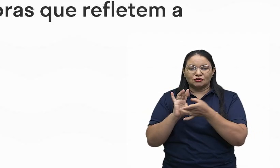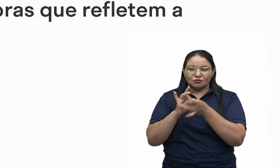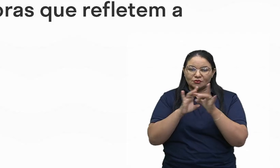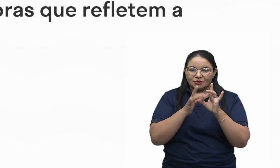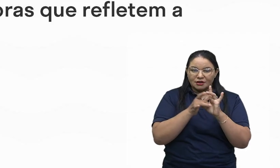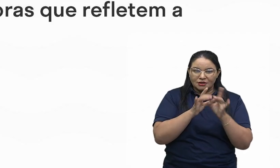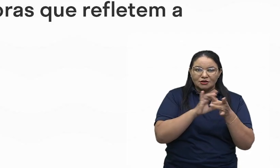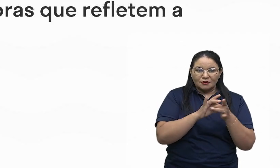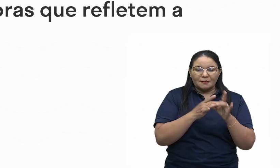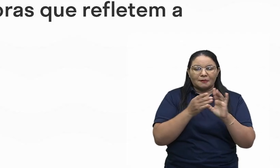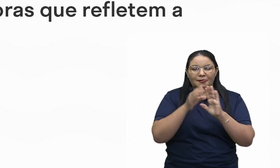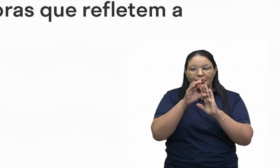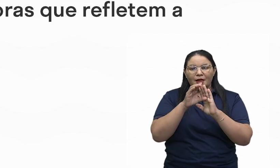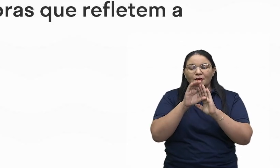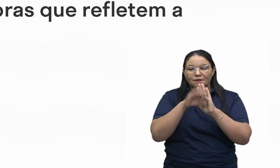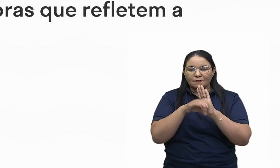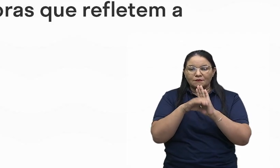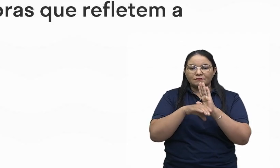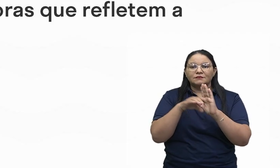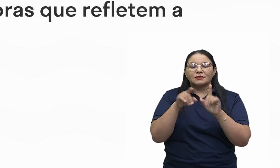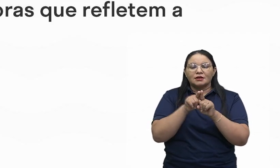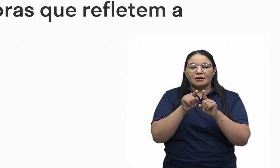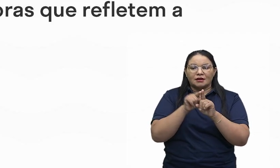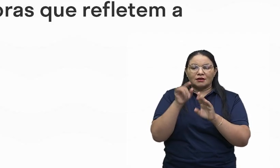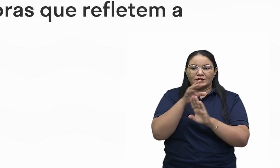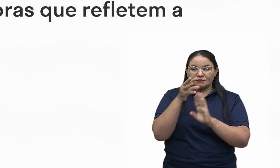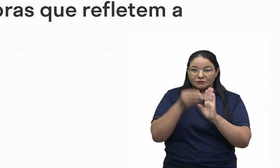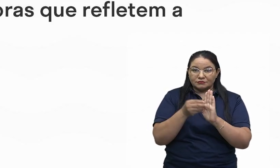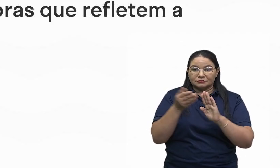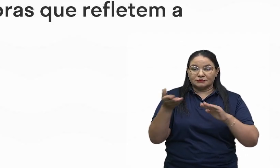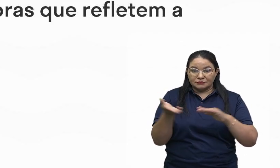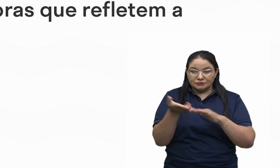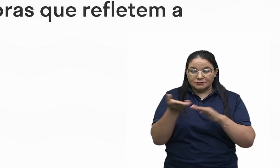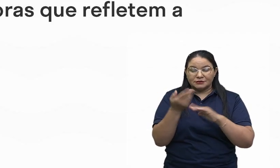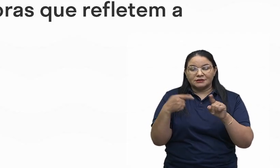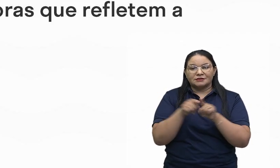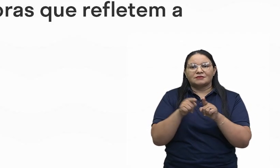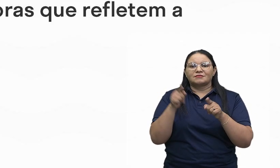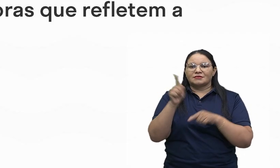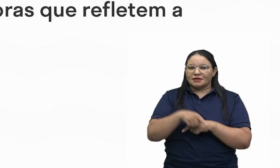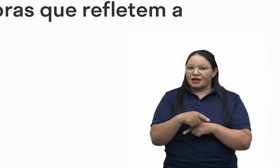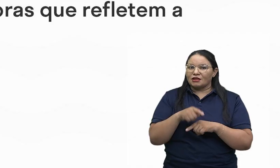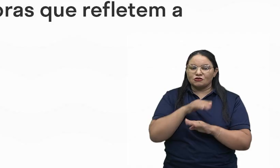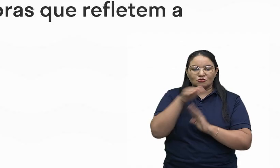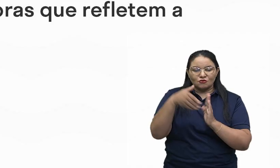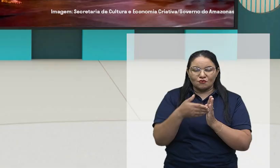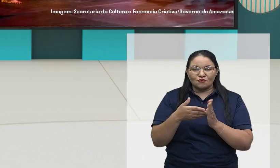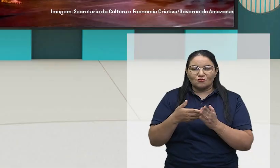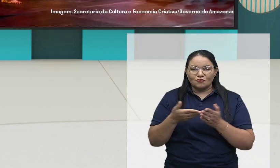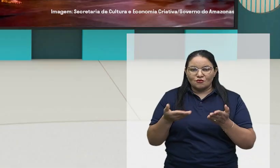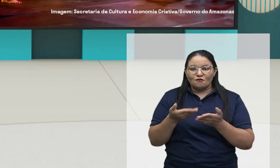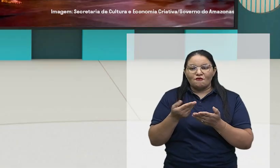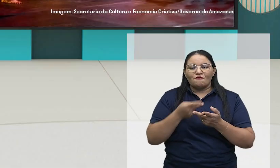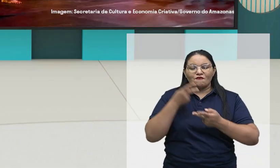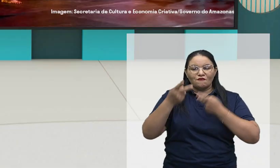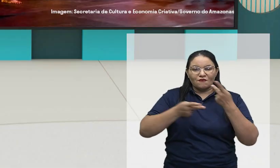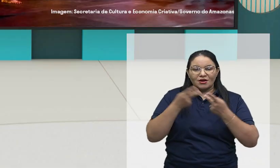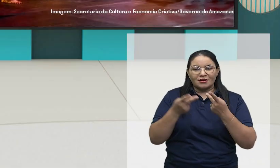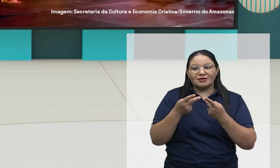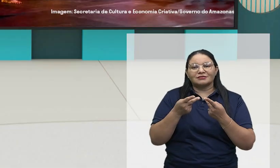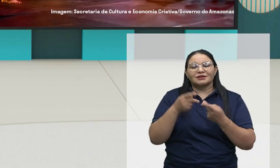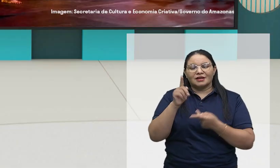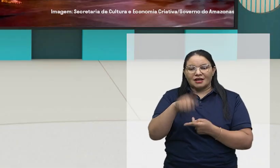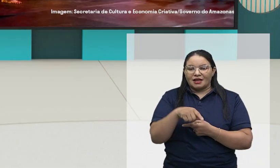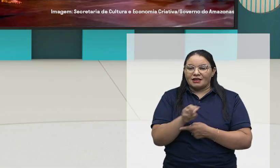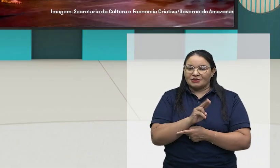é a nossa atualidade. Tudo que estamos fazendo agora, normalmente nós damos o nome de